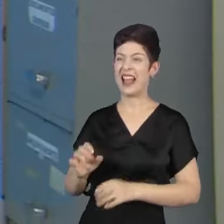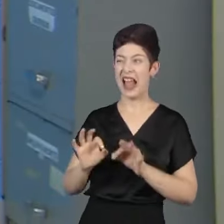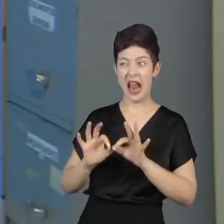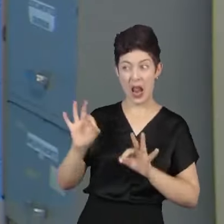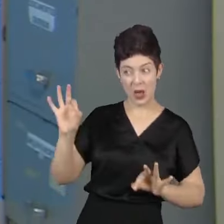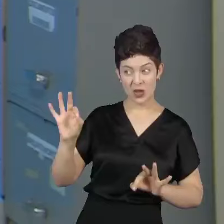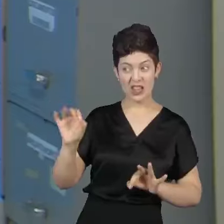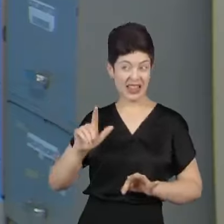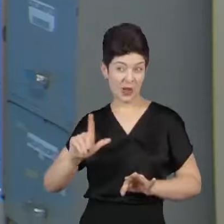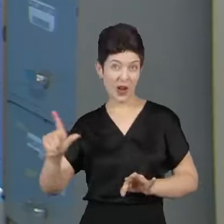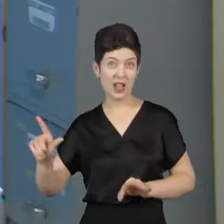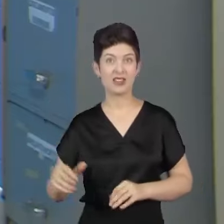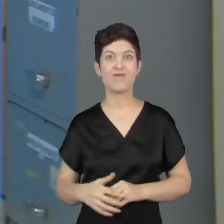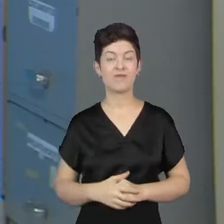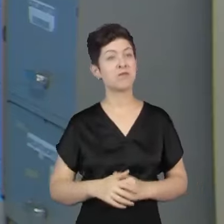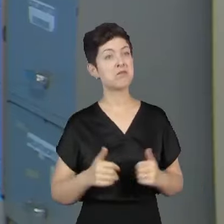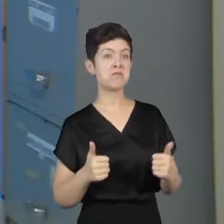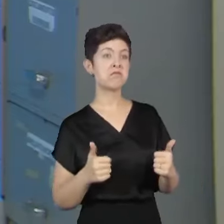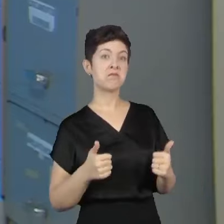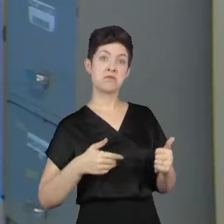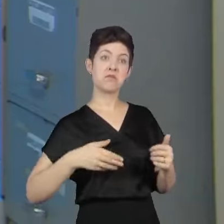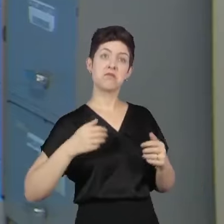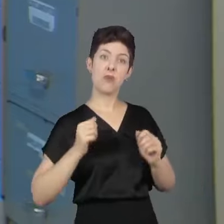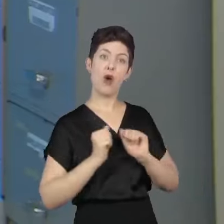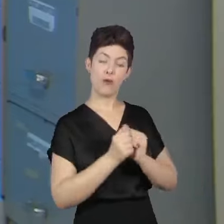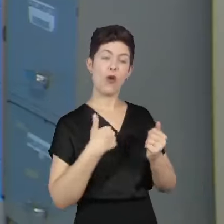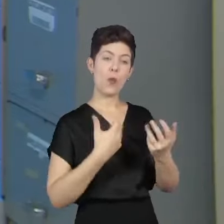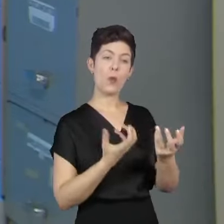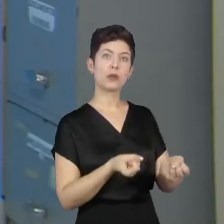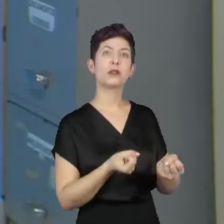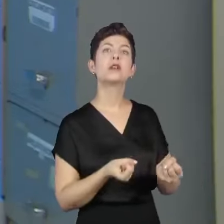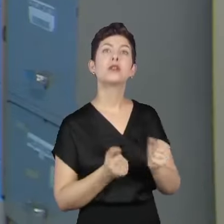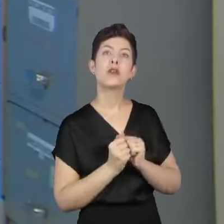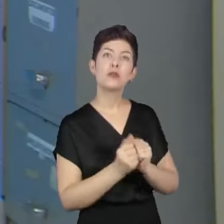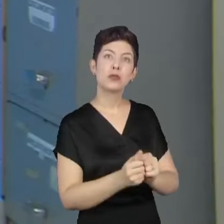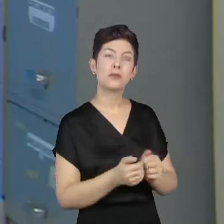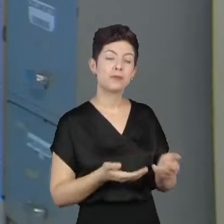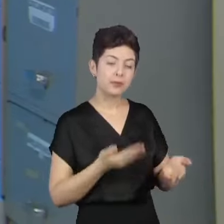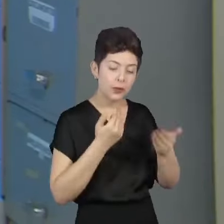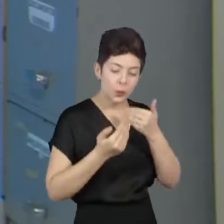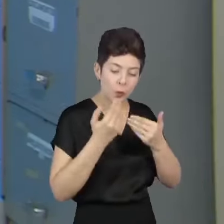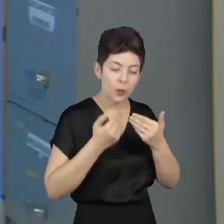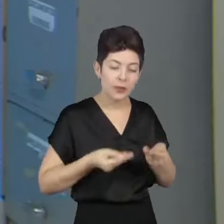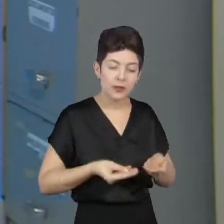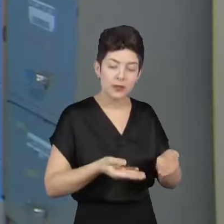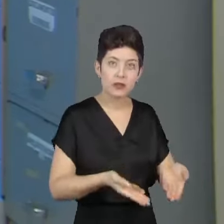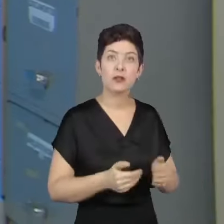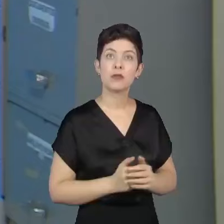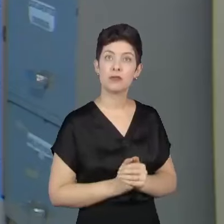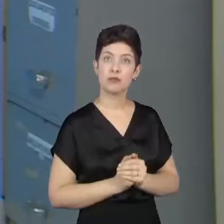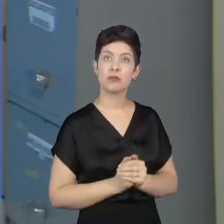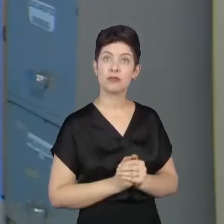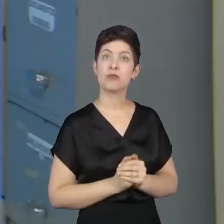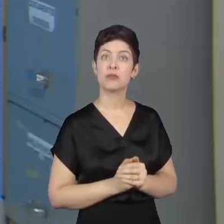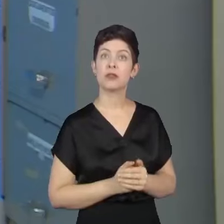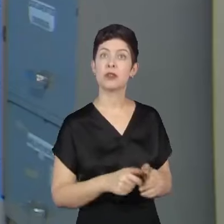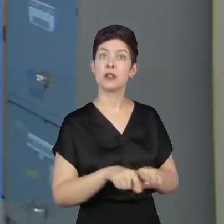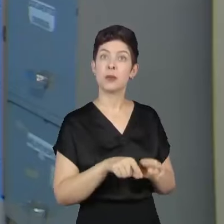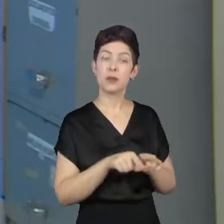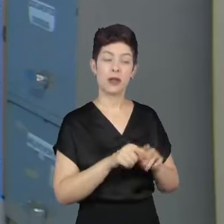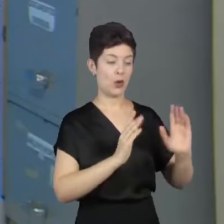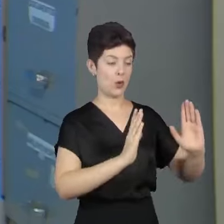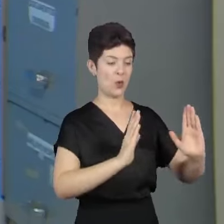Zona Leste. Aí eu falei assim, não, a gente vai. Eles falaram que proporcionava alimentação para eles, tinha um canil